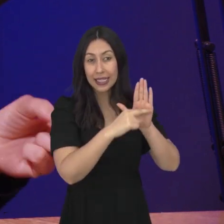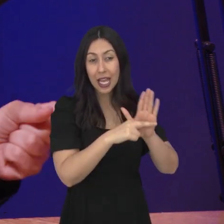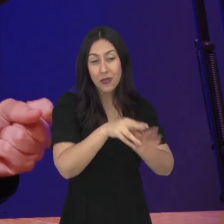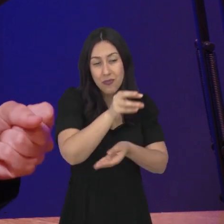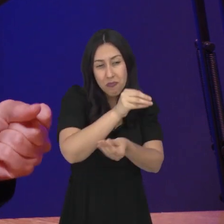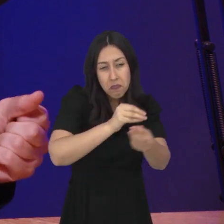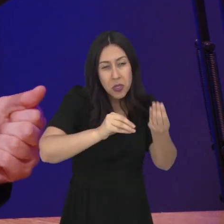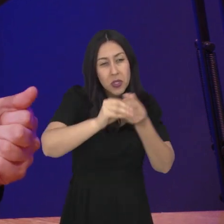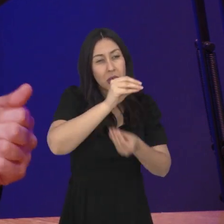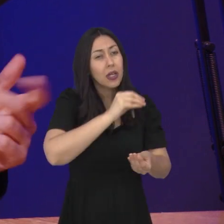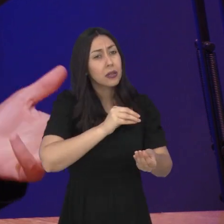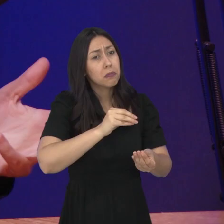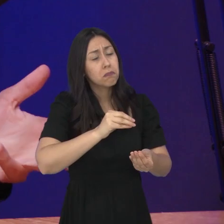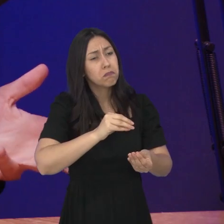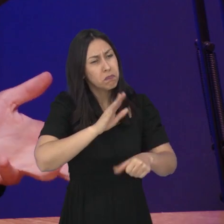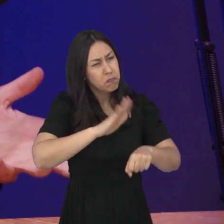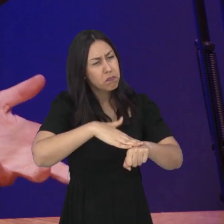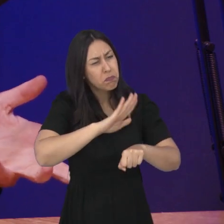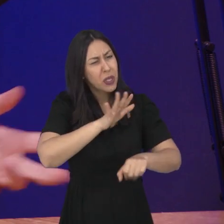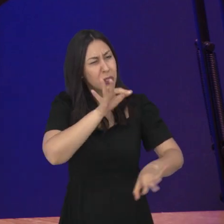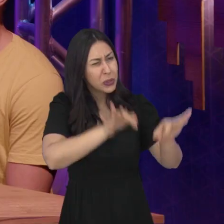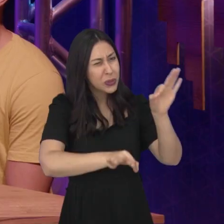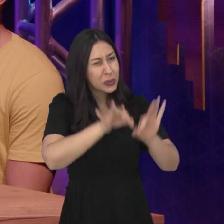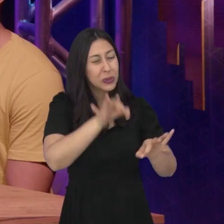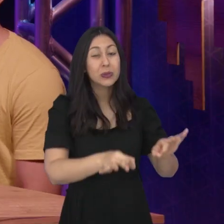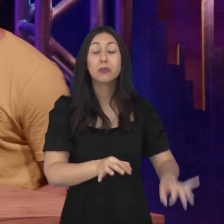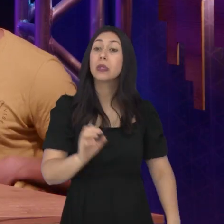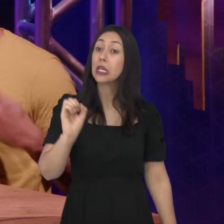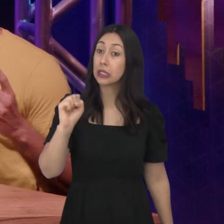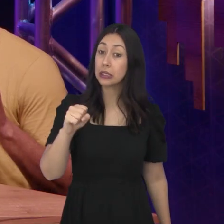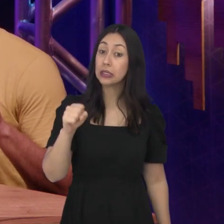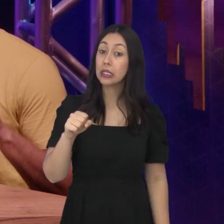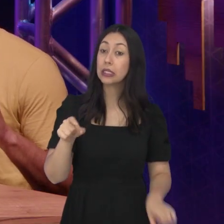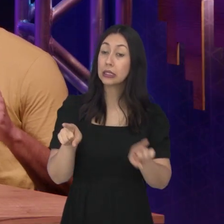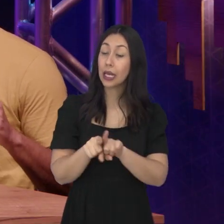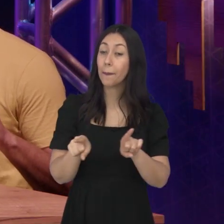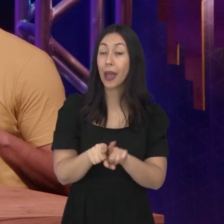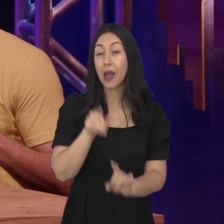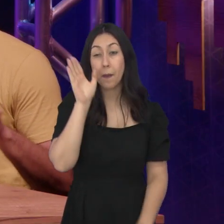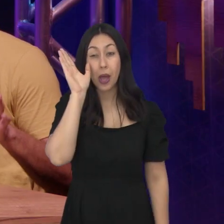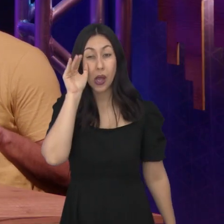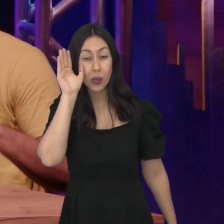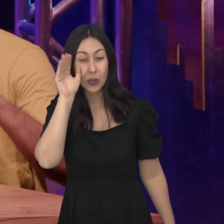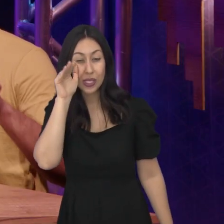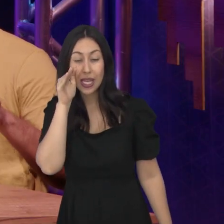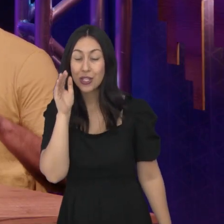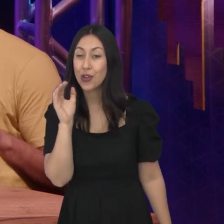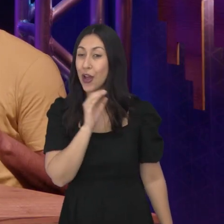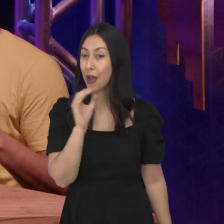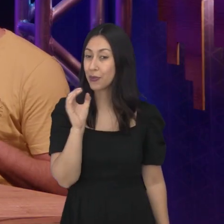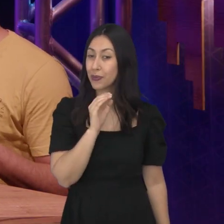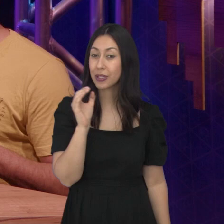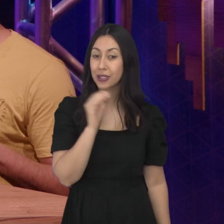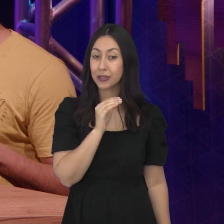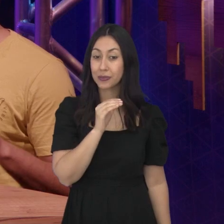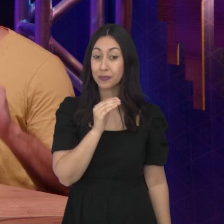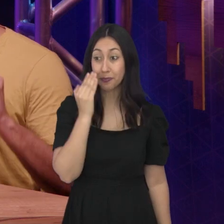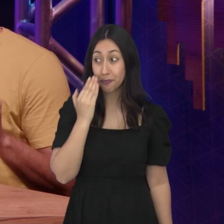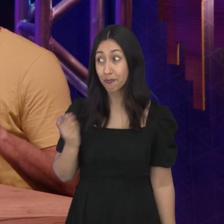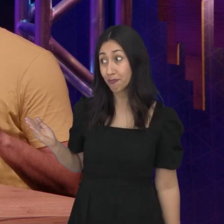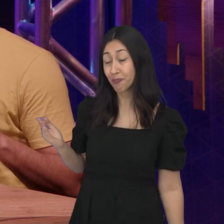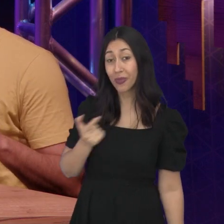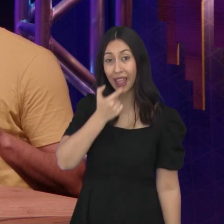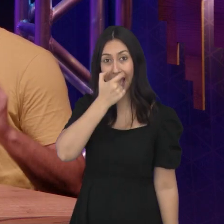pouco mais híbrido, ele pareceu um pouco mais justo, né? Inclusive, galera, uma curiosidade rápida aqui,